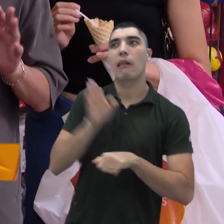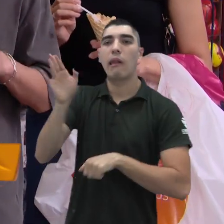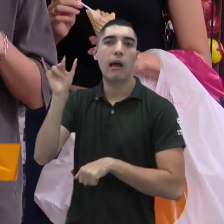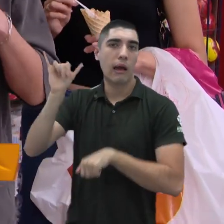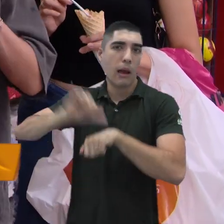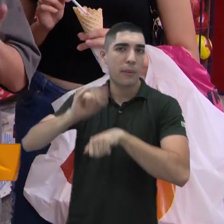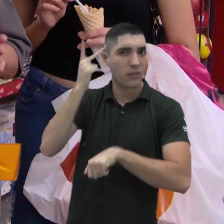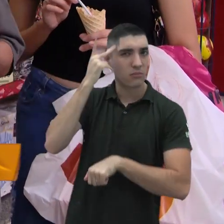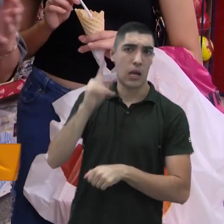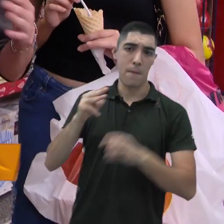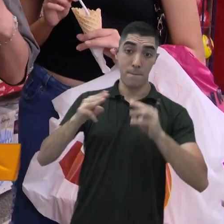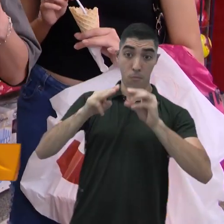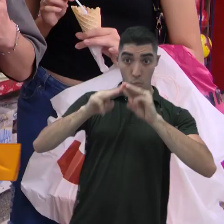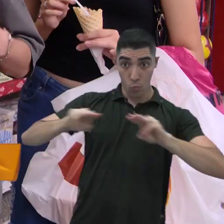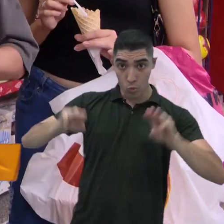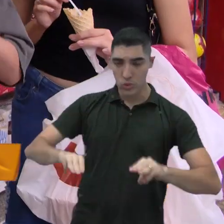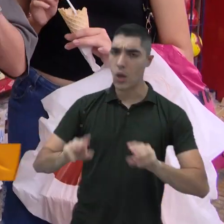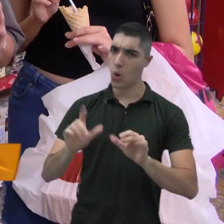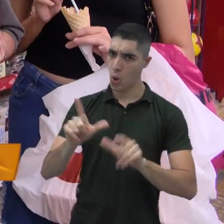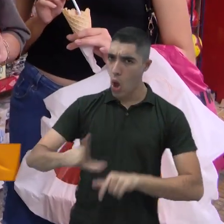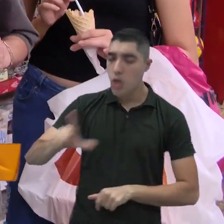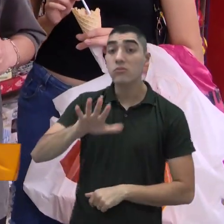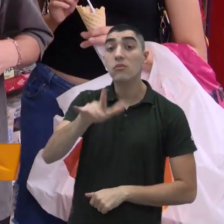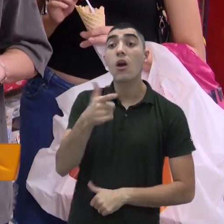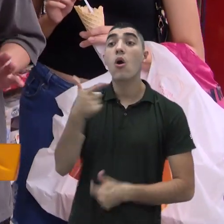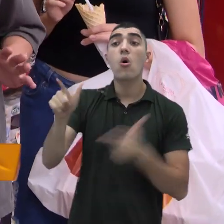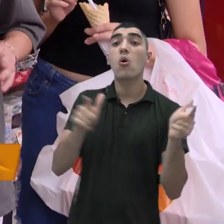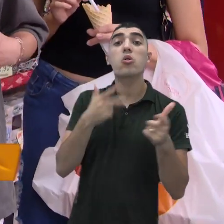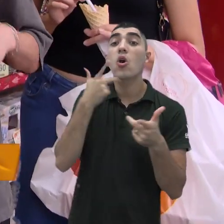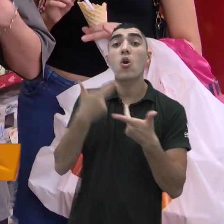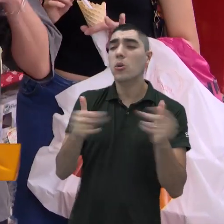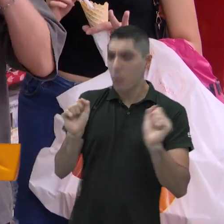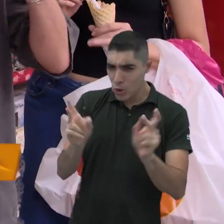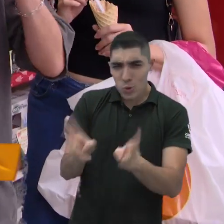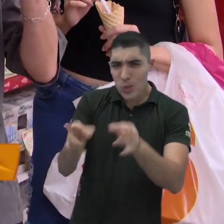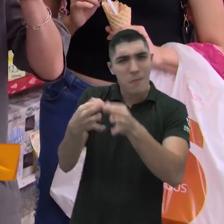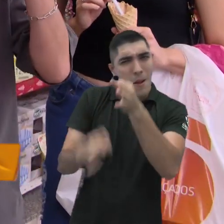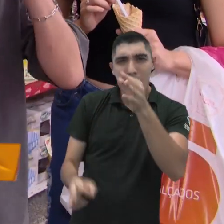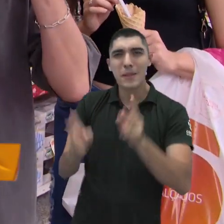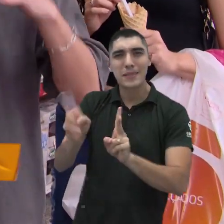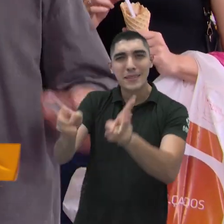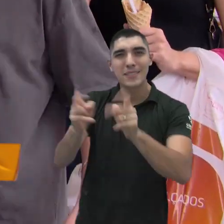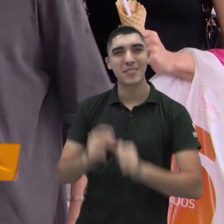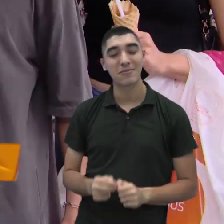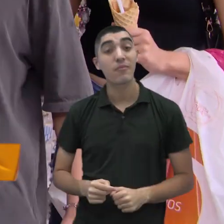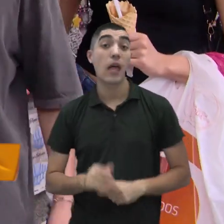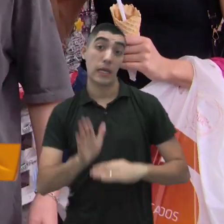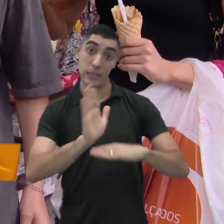até a capital, né? Museus, com certeza. Querem falar mais alguma coisa? O que tá faltando? Vai, desembucha, vamos falar.